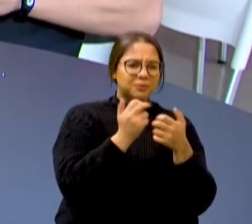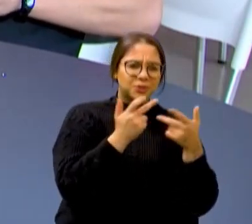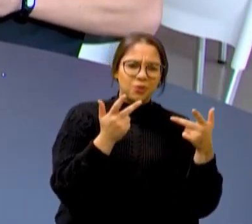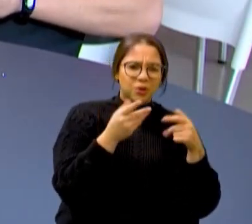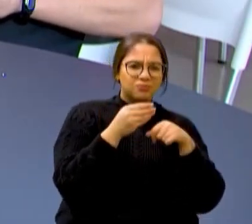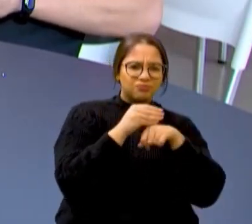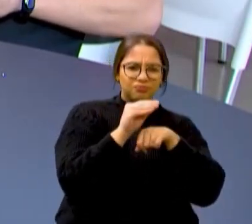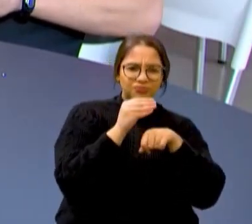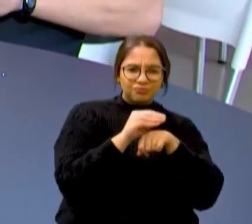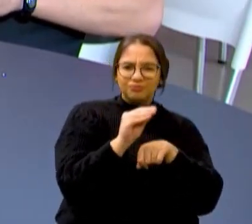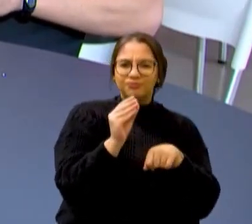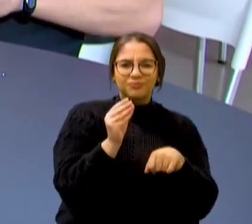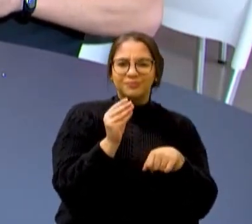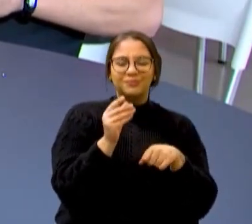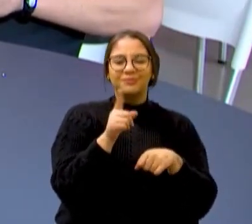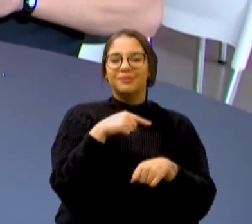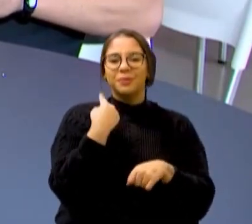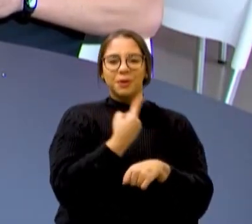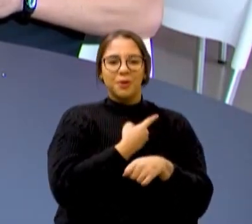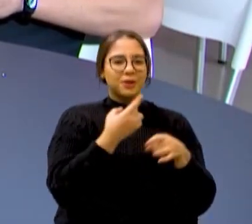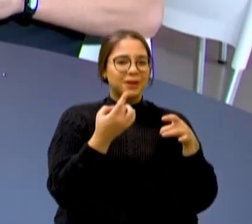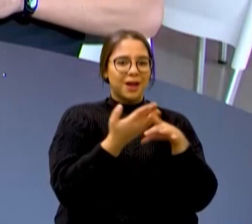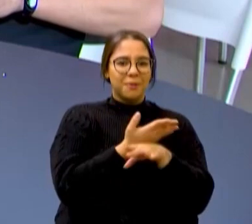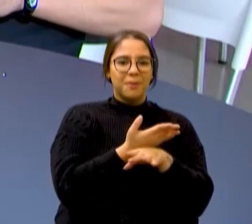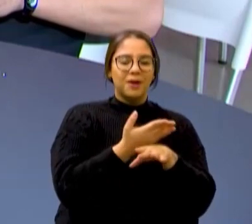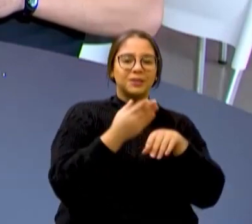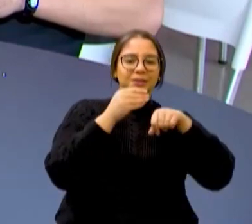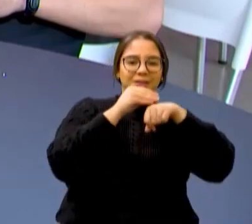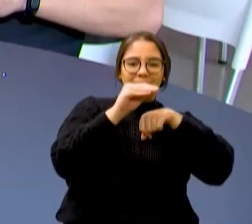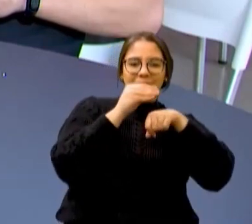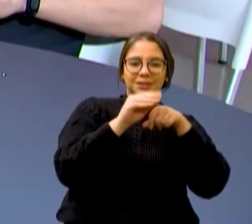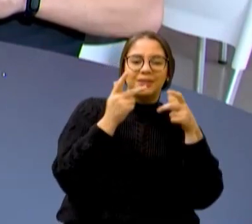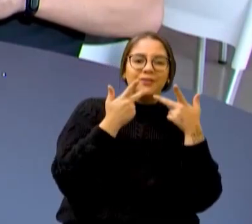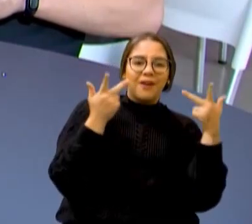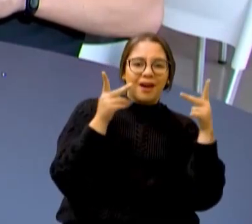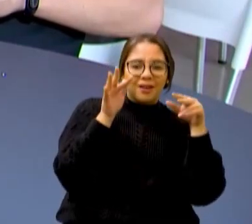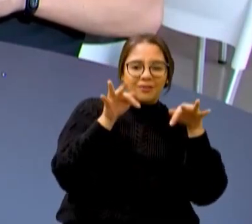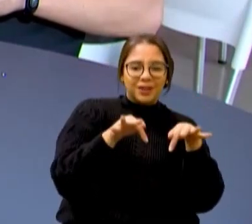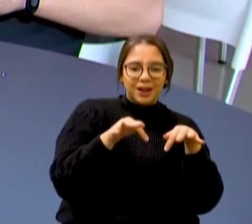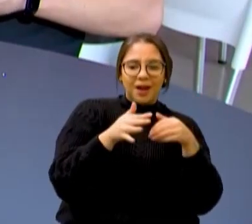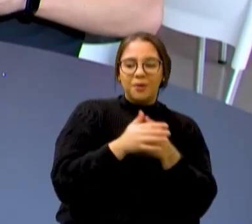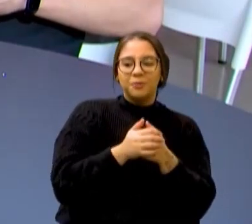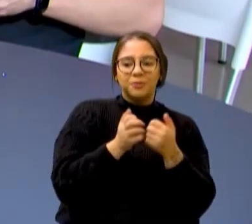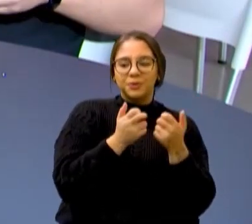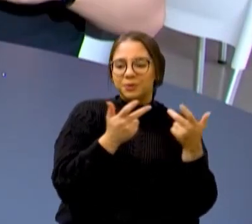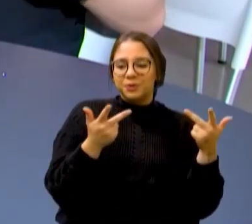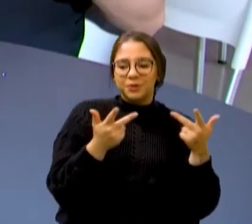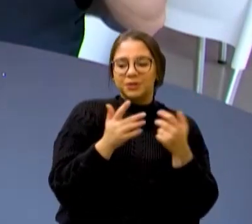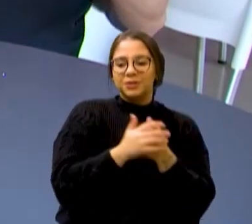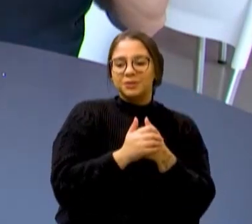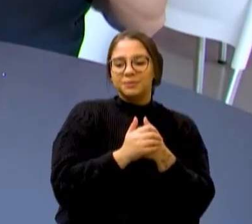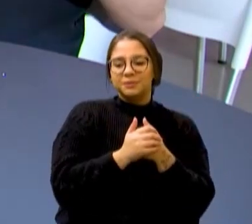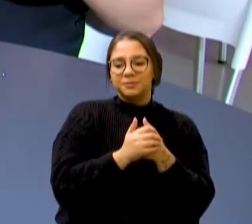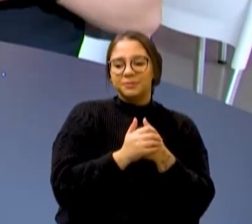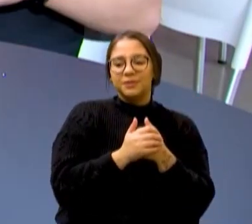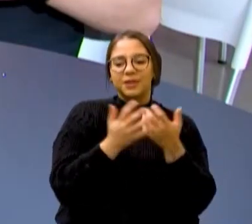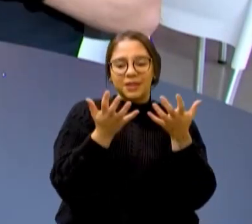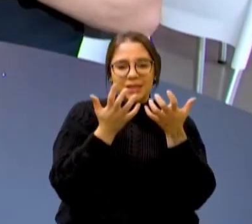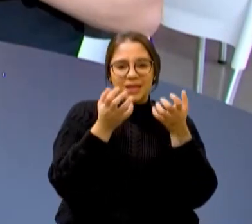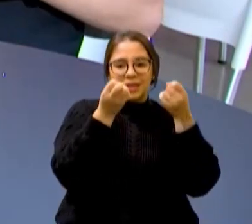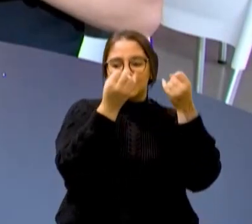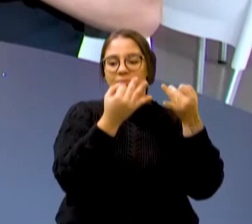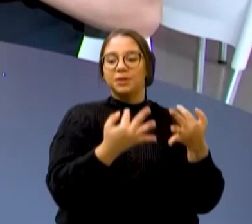Maravilha! Mais alguma coisa para a gente concluir? Suas considerações finais? Alguma coisa que